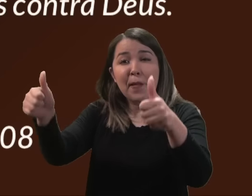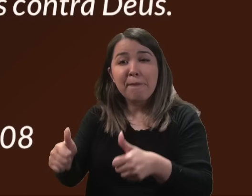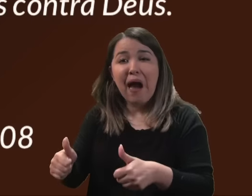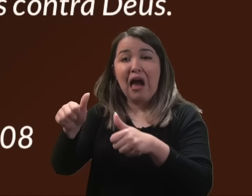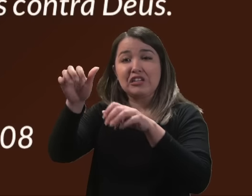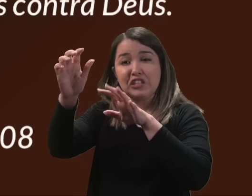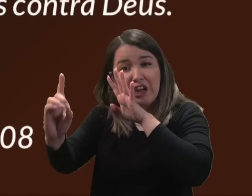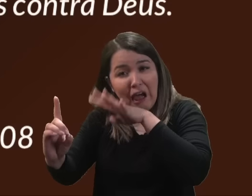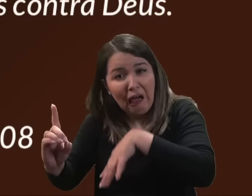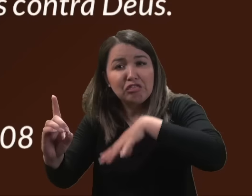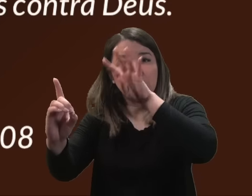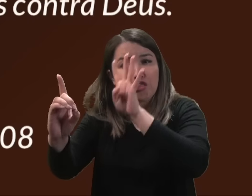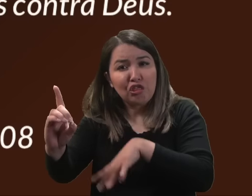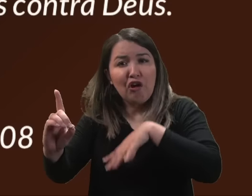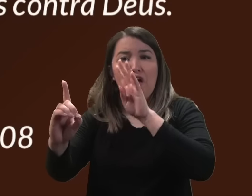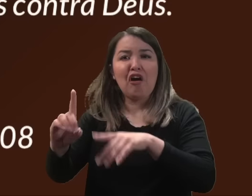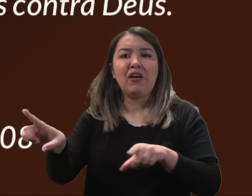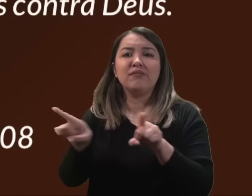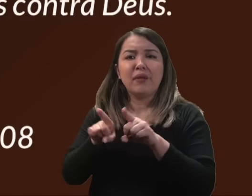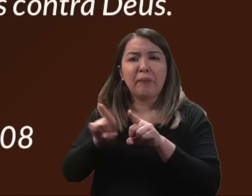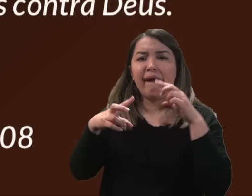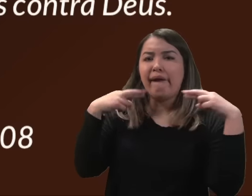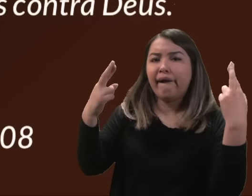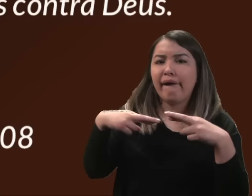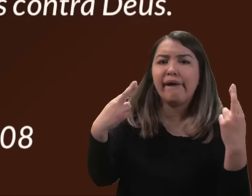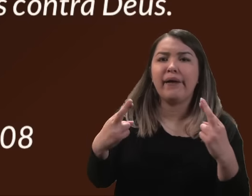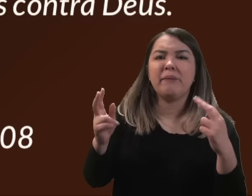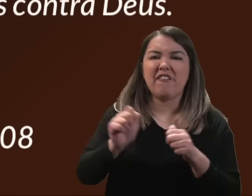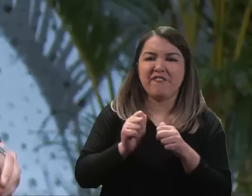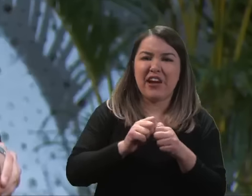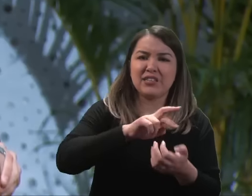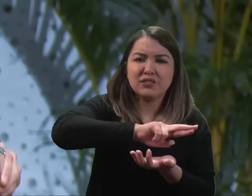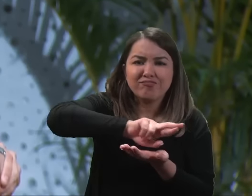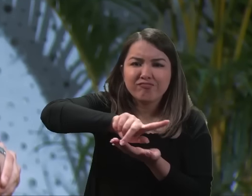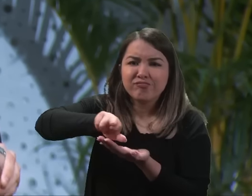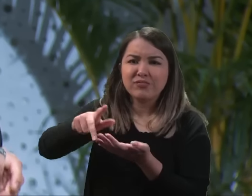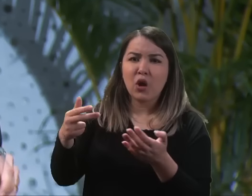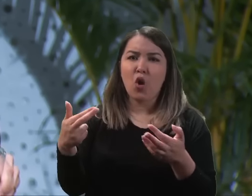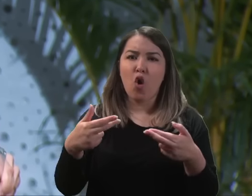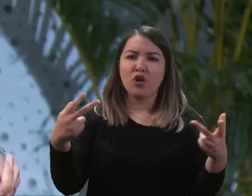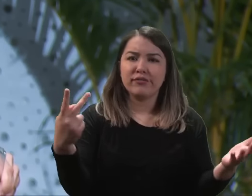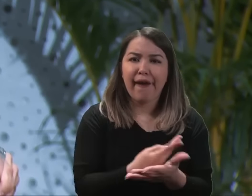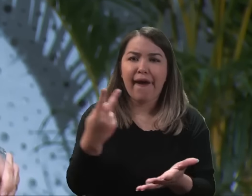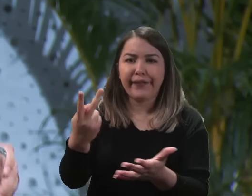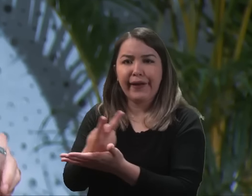e suas murmurações contra Deus uau